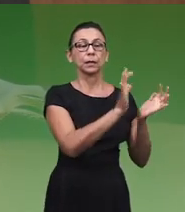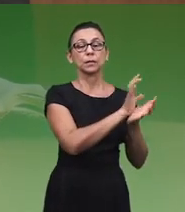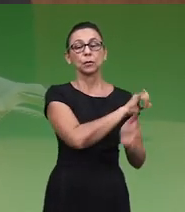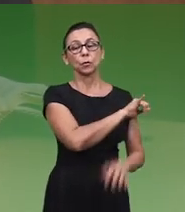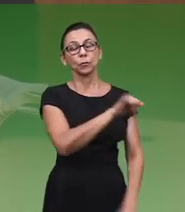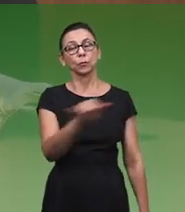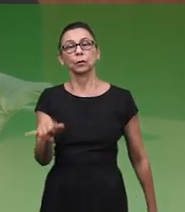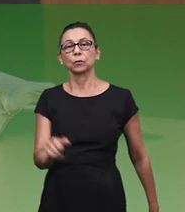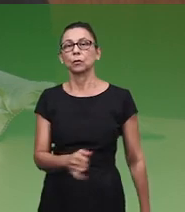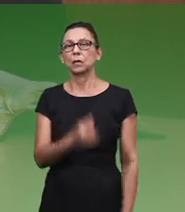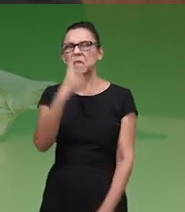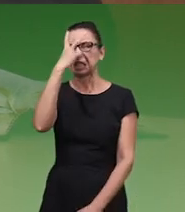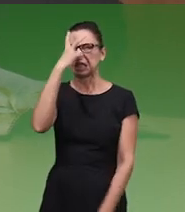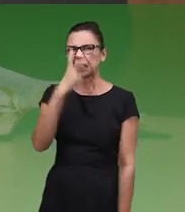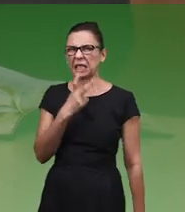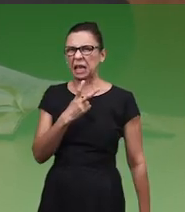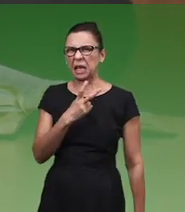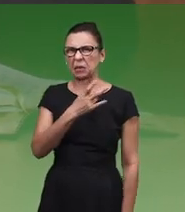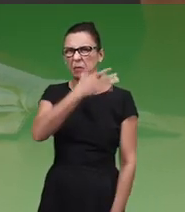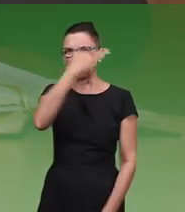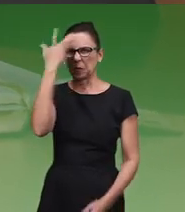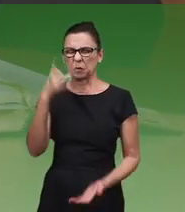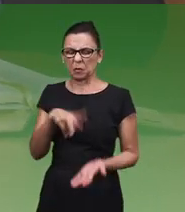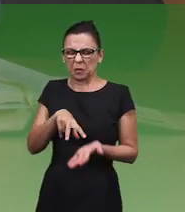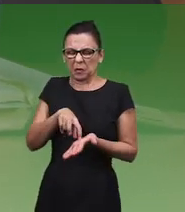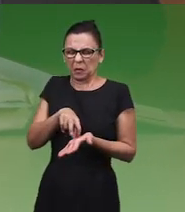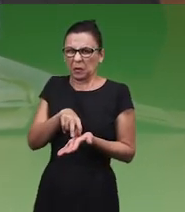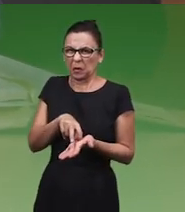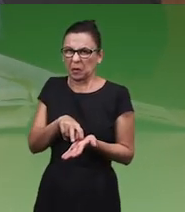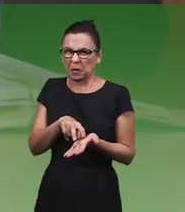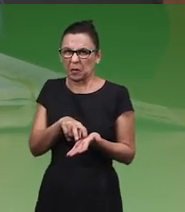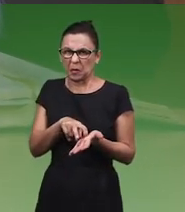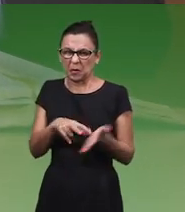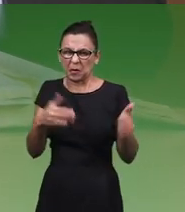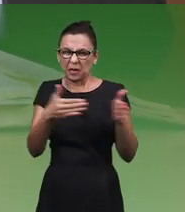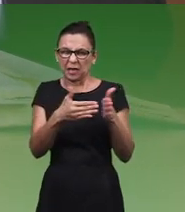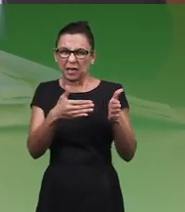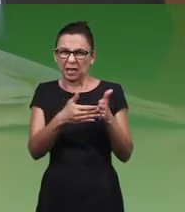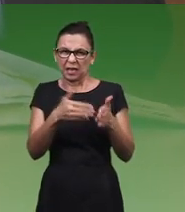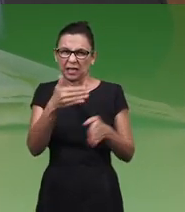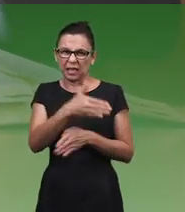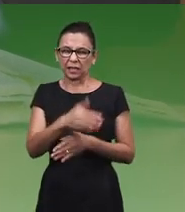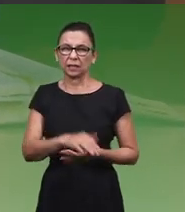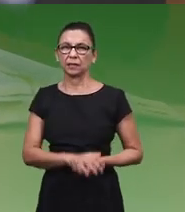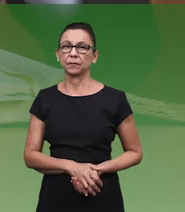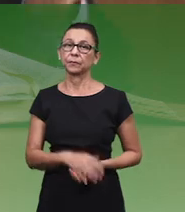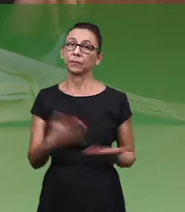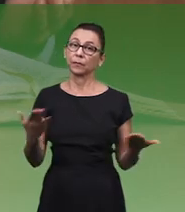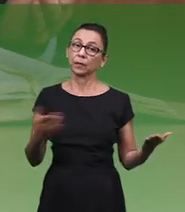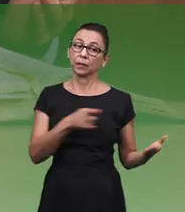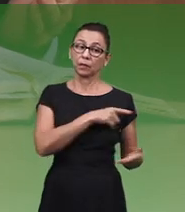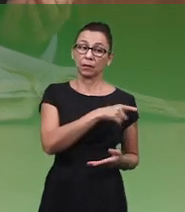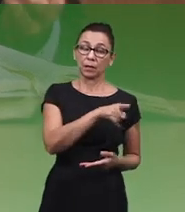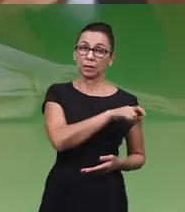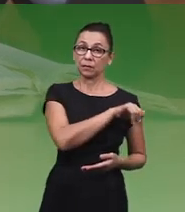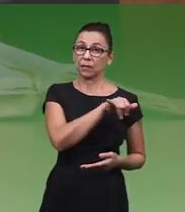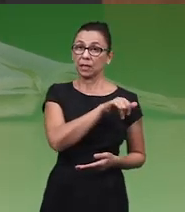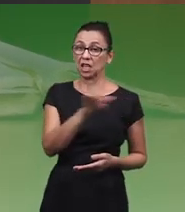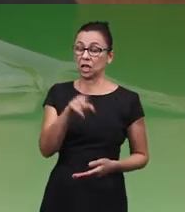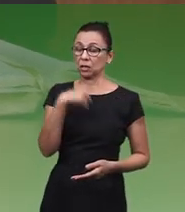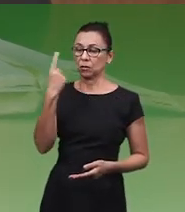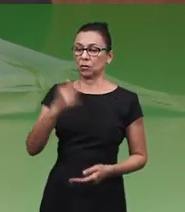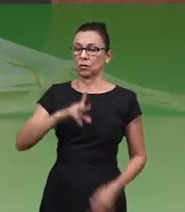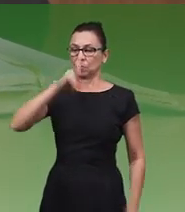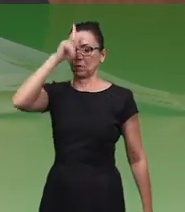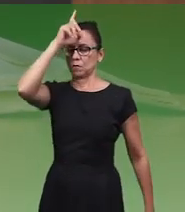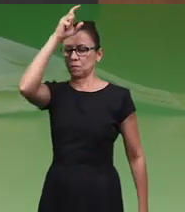Ou seja, ele estava dizendo assim, nós somos tão poderosos na guerra, na arte militar, estamos tão fortificados,